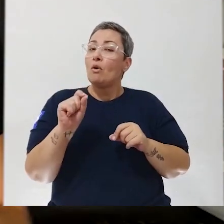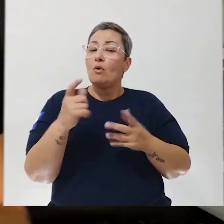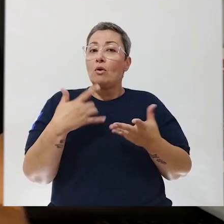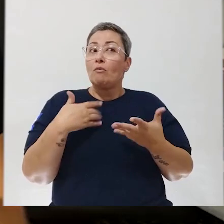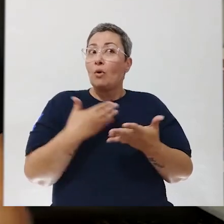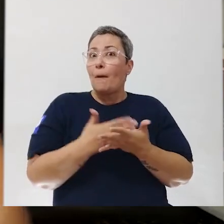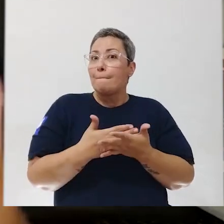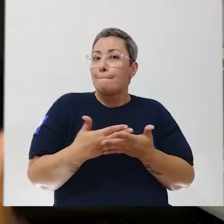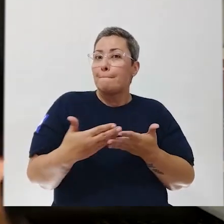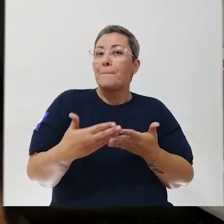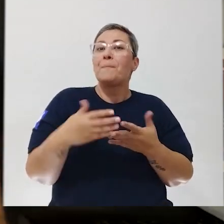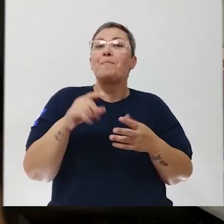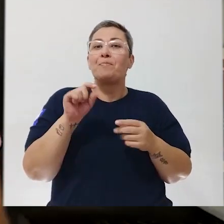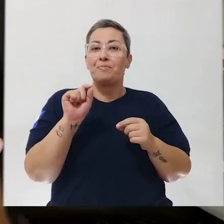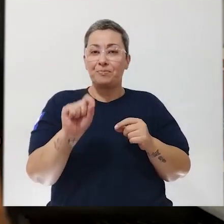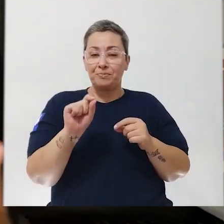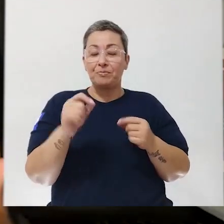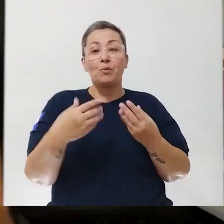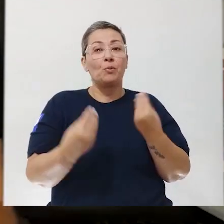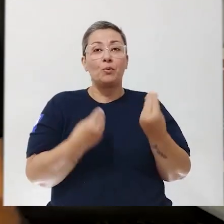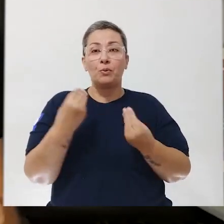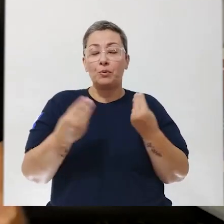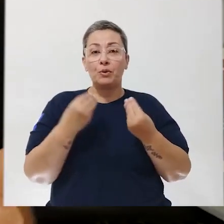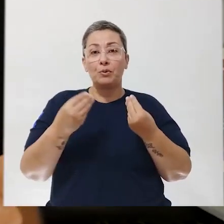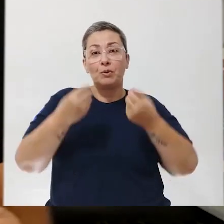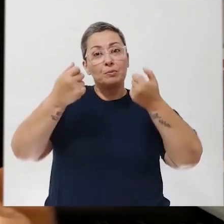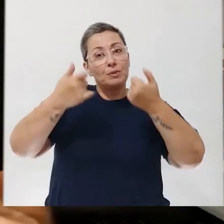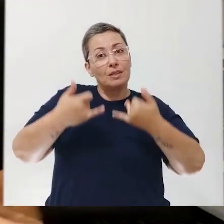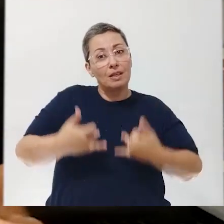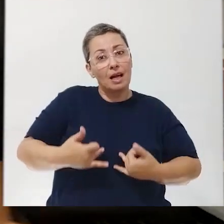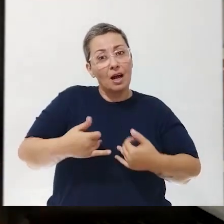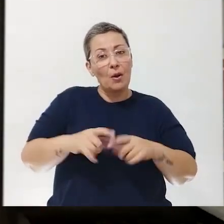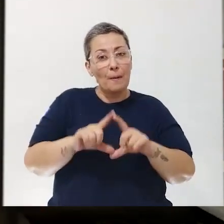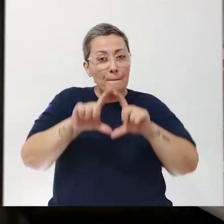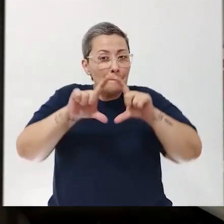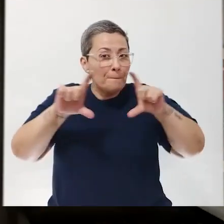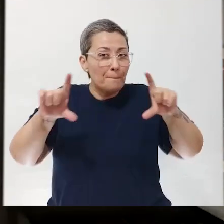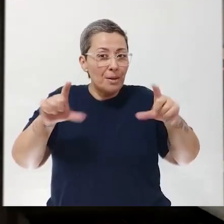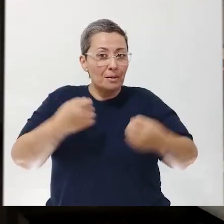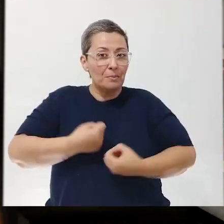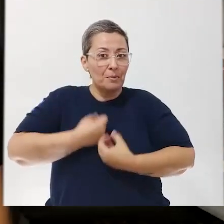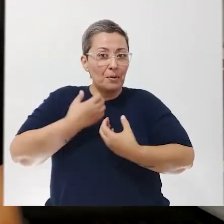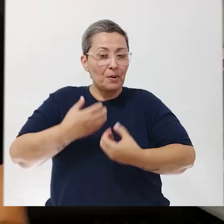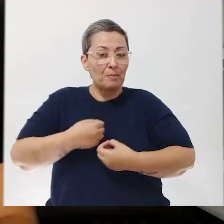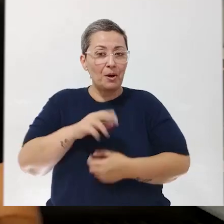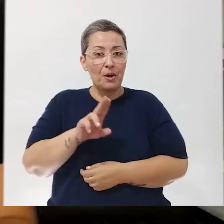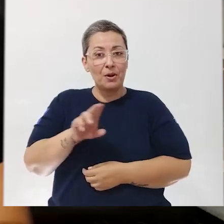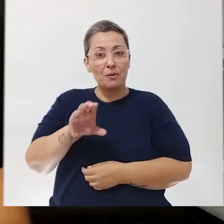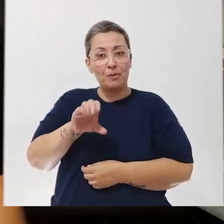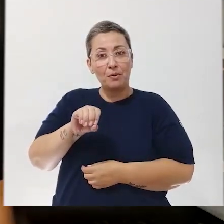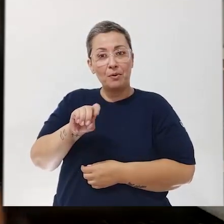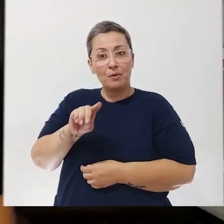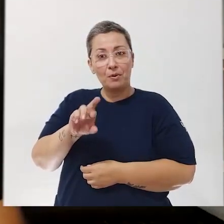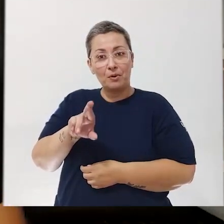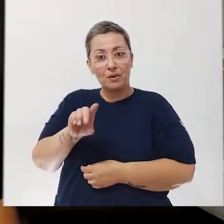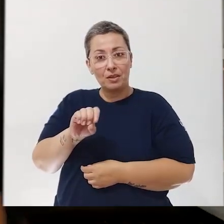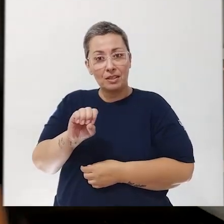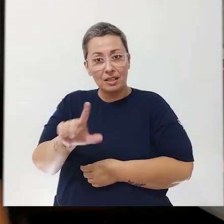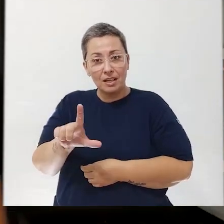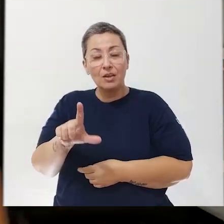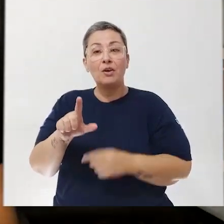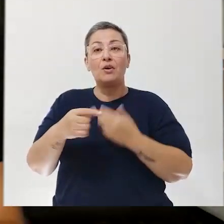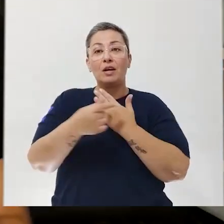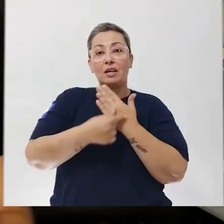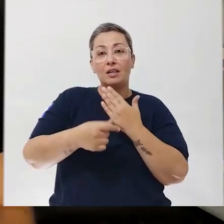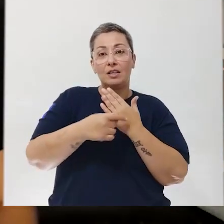né? Eu vou começar a fazer isso falando para vocês um pequeno trecho de um cordel. É o cordel do coronavírus, é